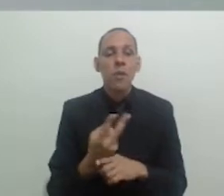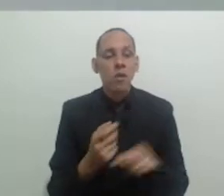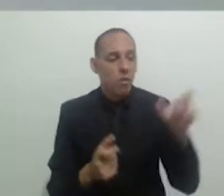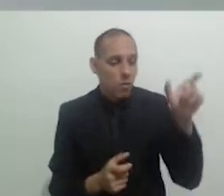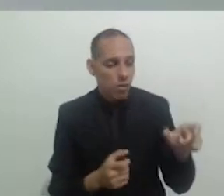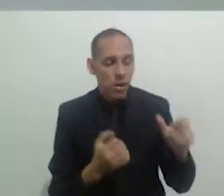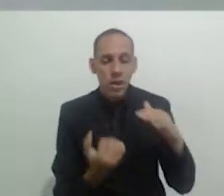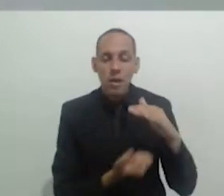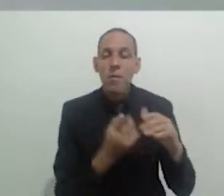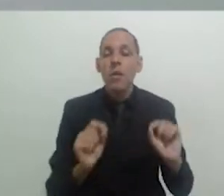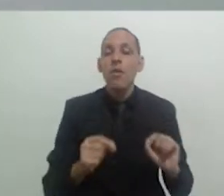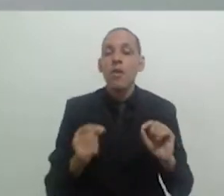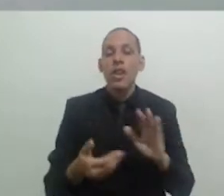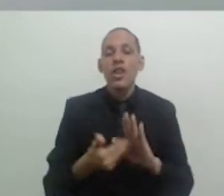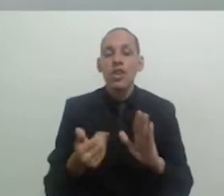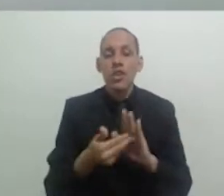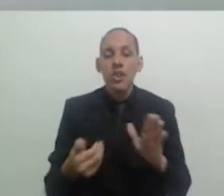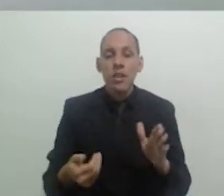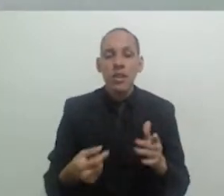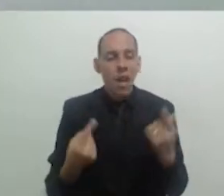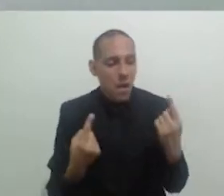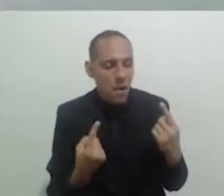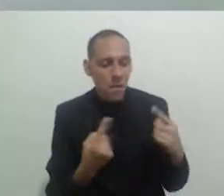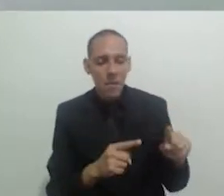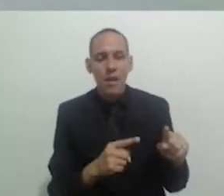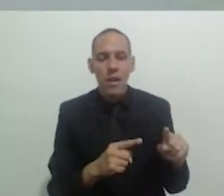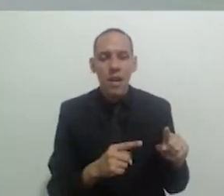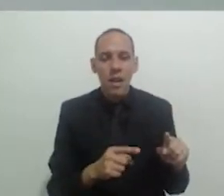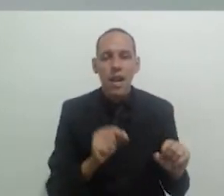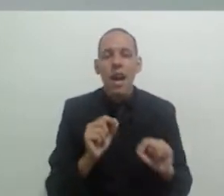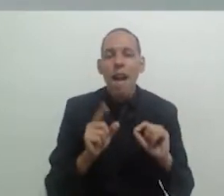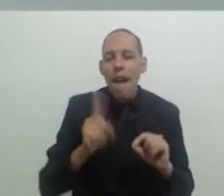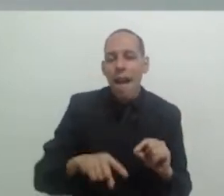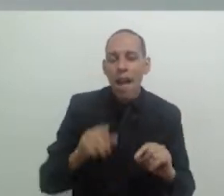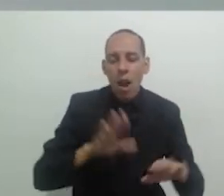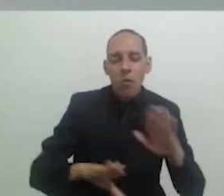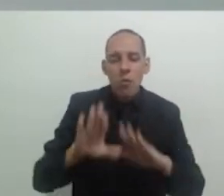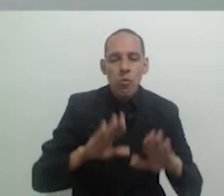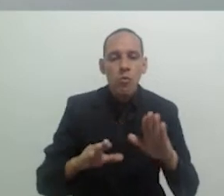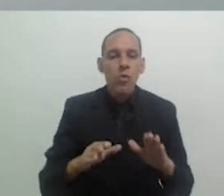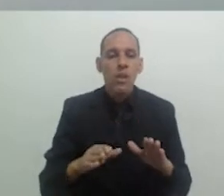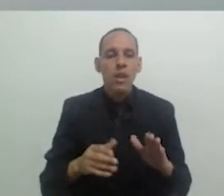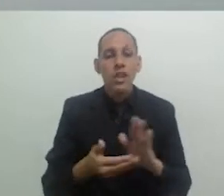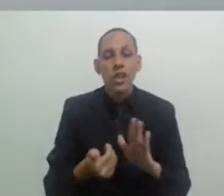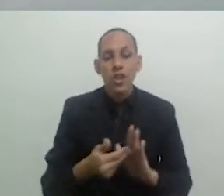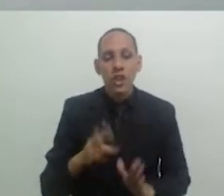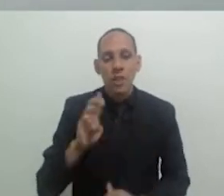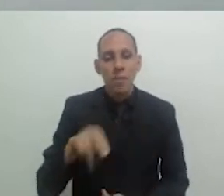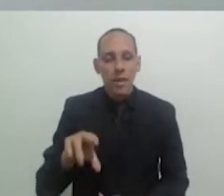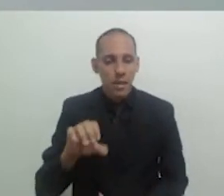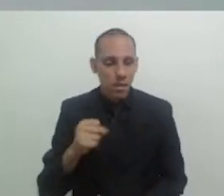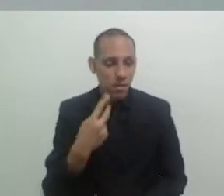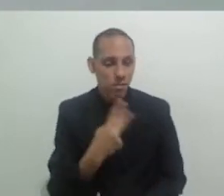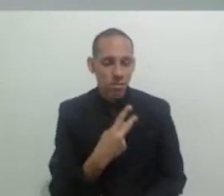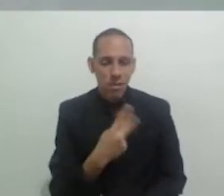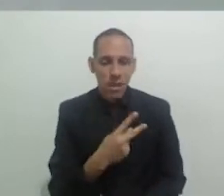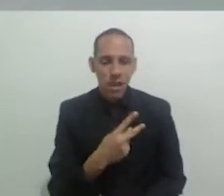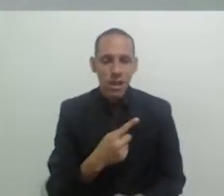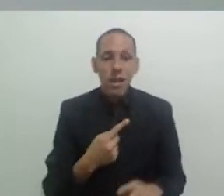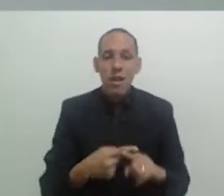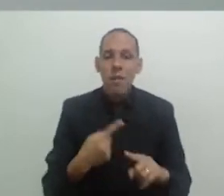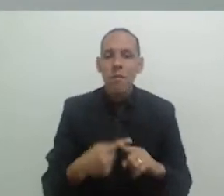dos efeitos de medida cautelar de indisponibilidade de seus bens, decretada no acordo de